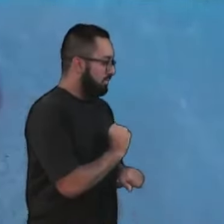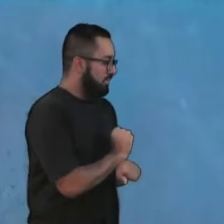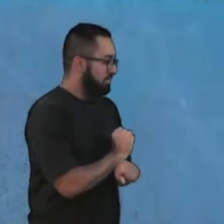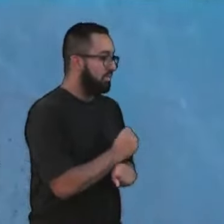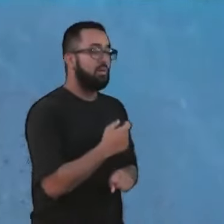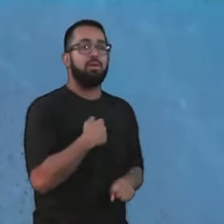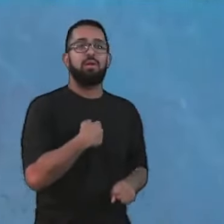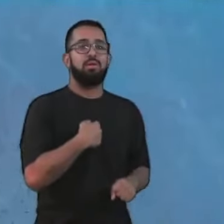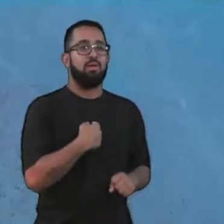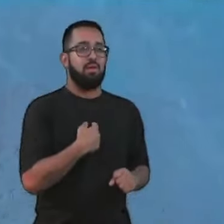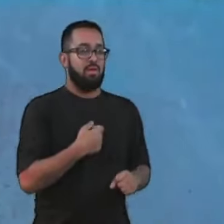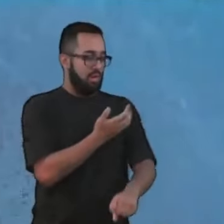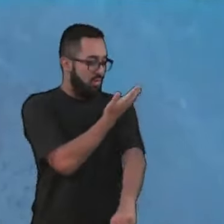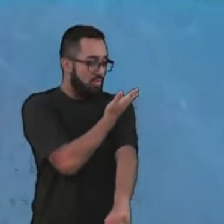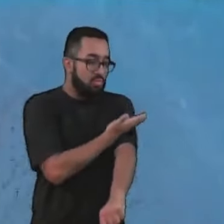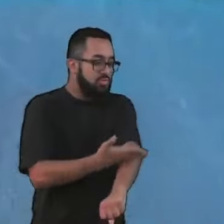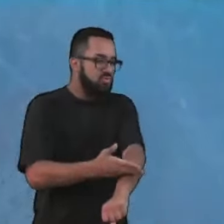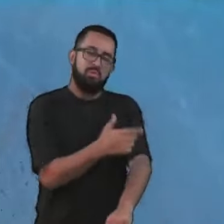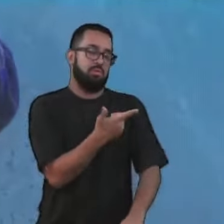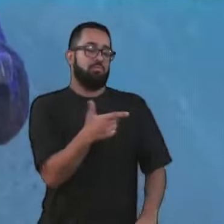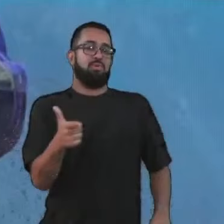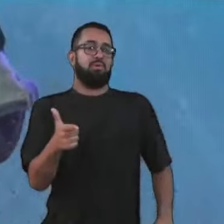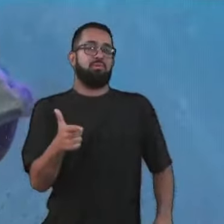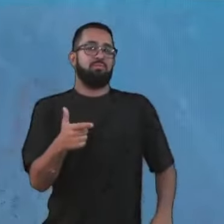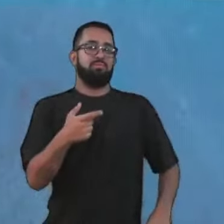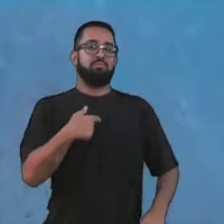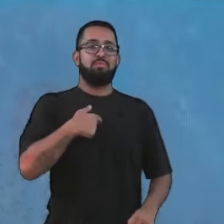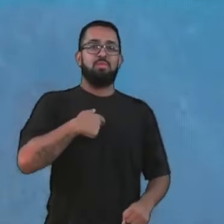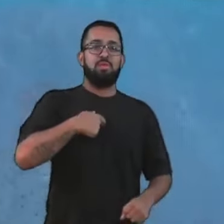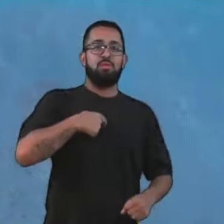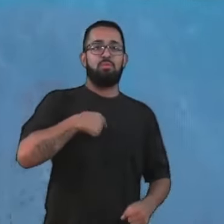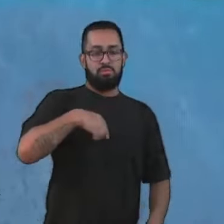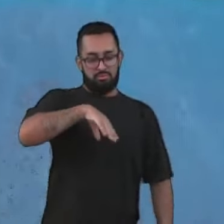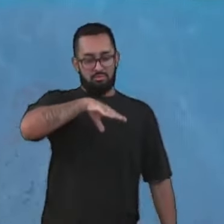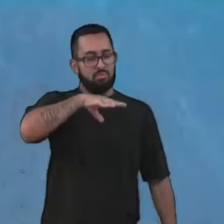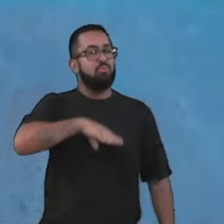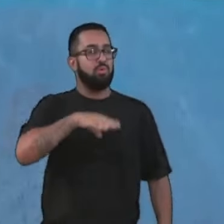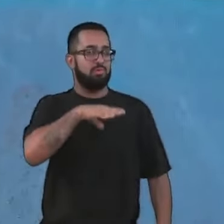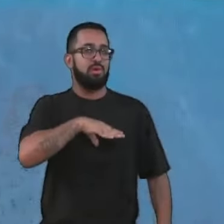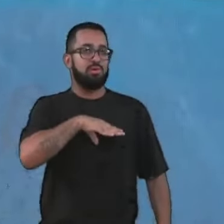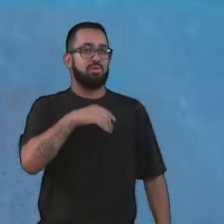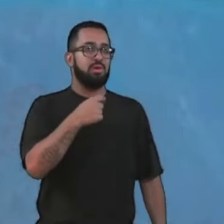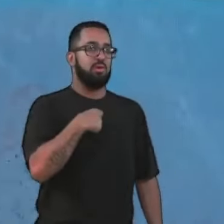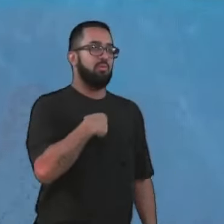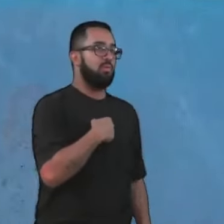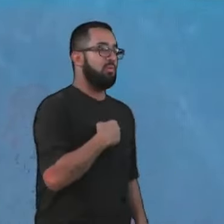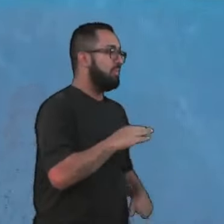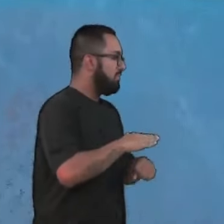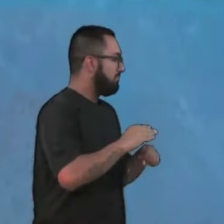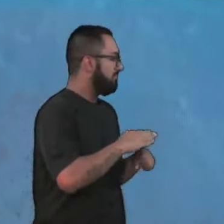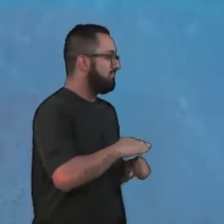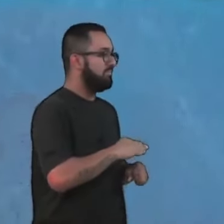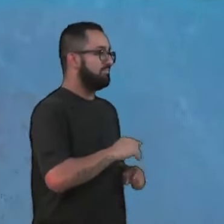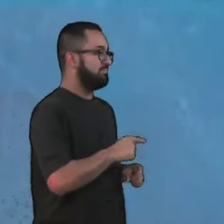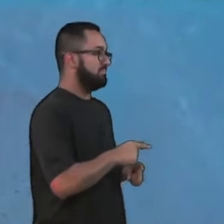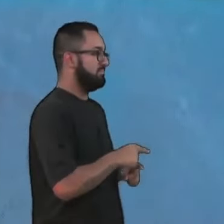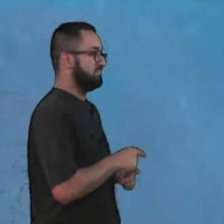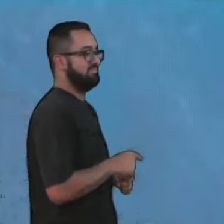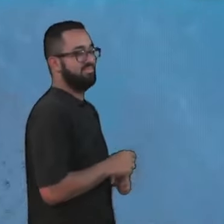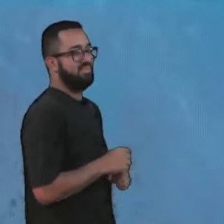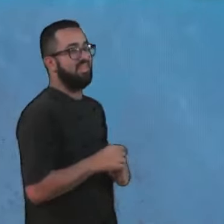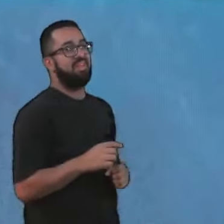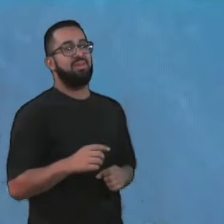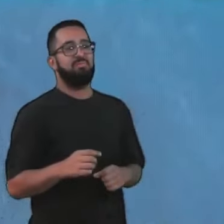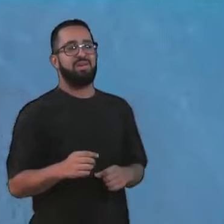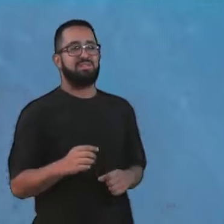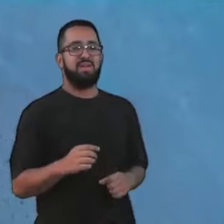muito expressivos, assim, né? Eles são mais assim, direto ao ponto, um pouquinho mais seco, assim. Gente boa demais, né?